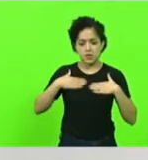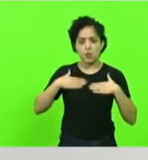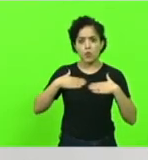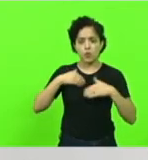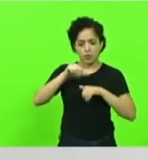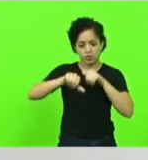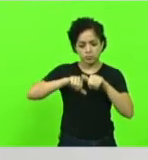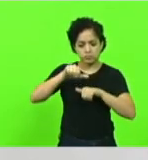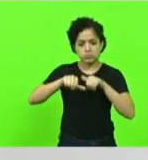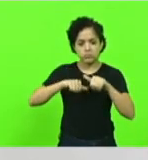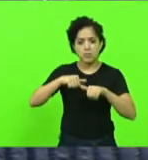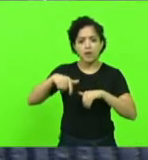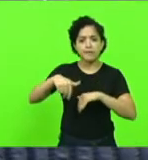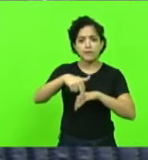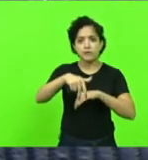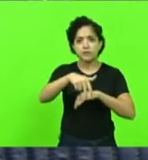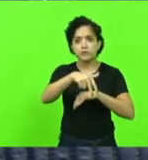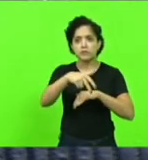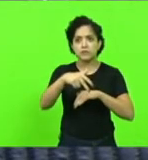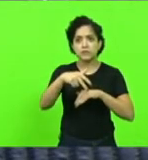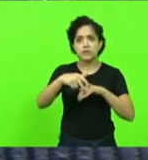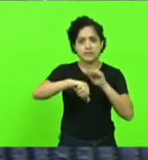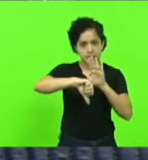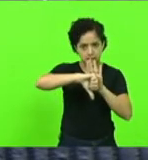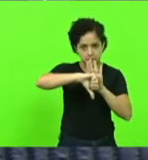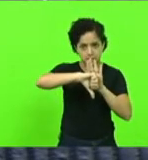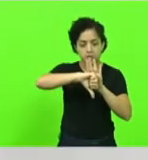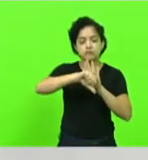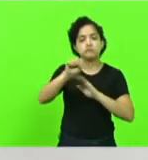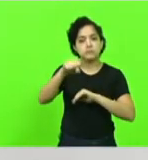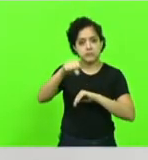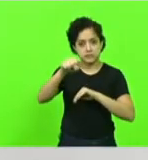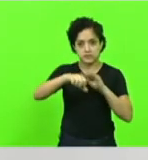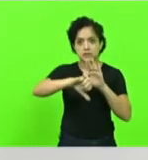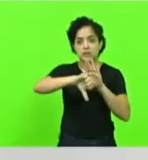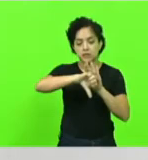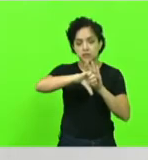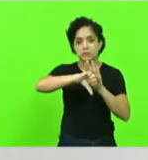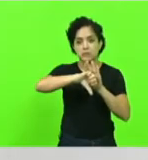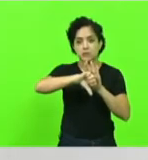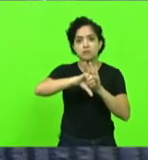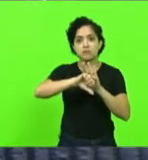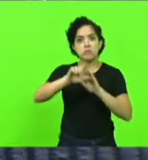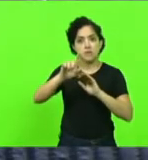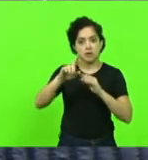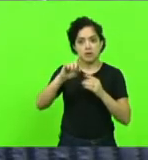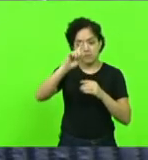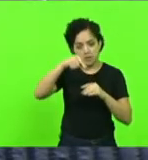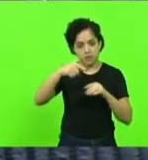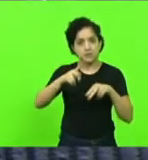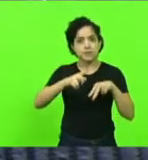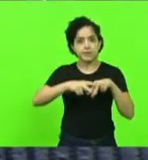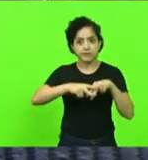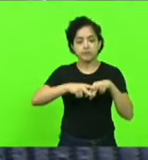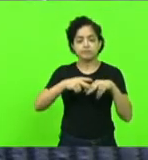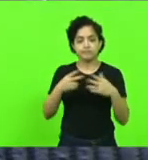pela rua, crime? Crime. Vou preso? Vou preso, né? Vou preso. E